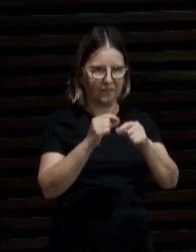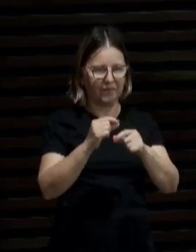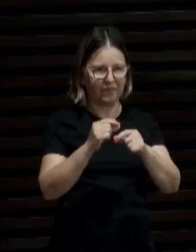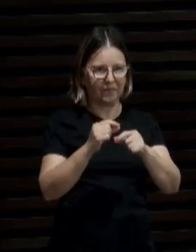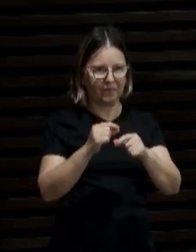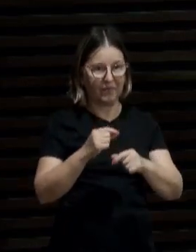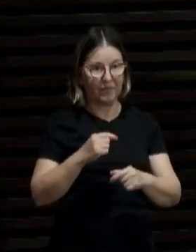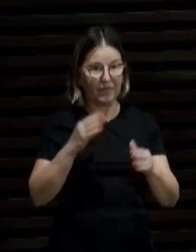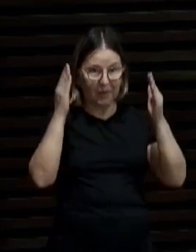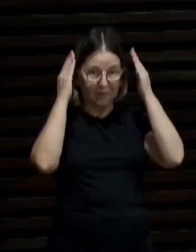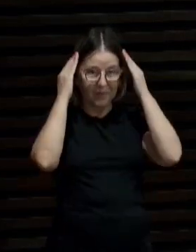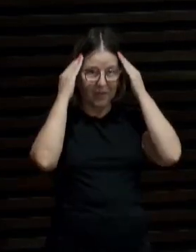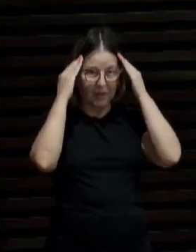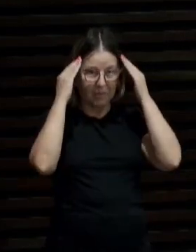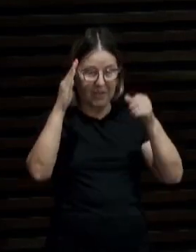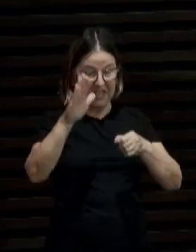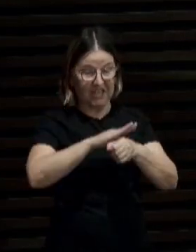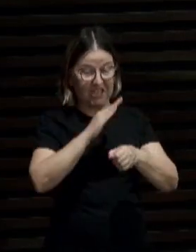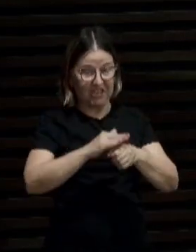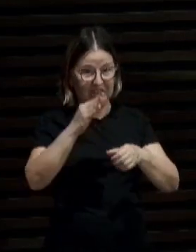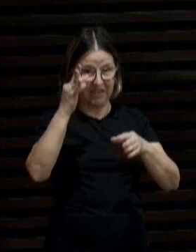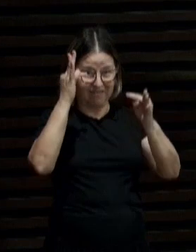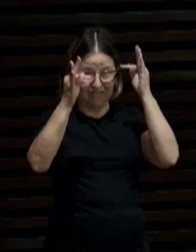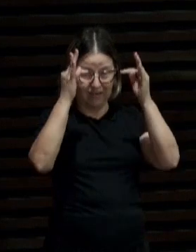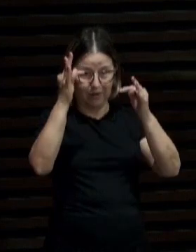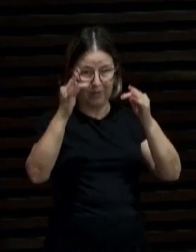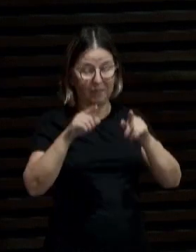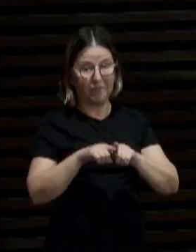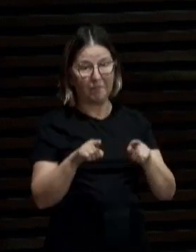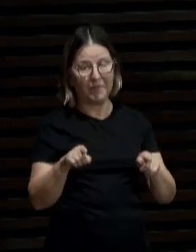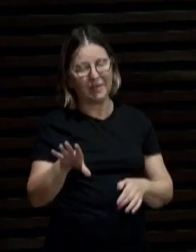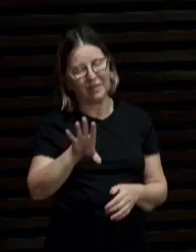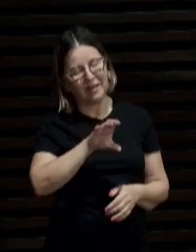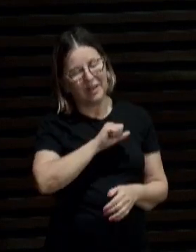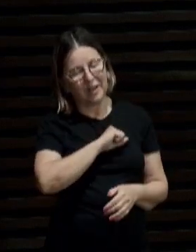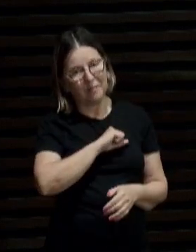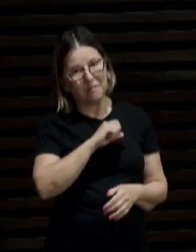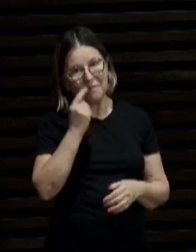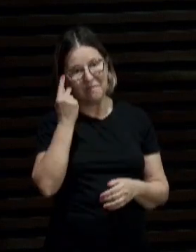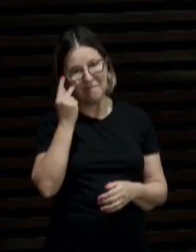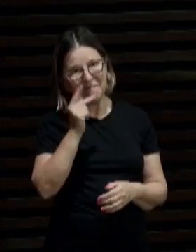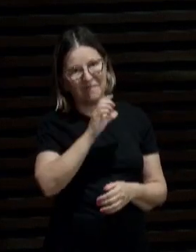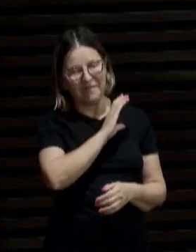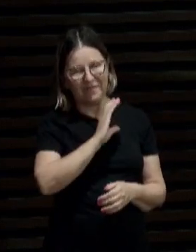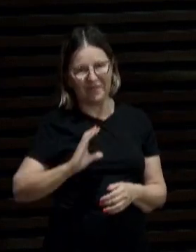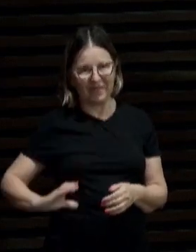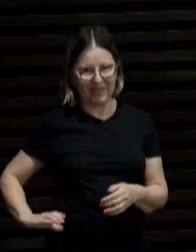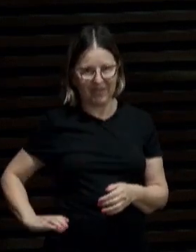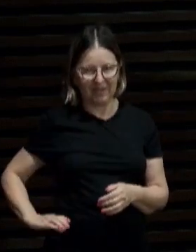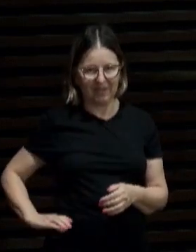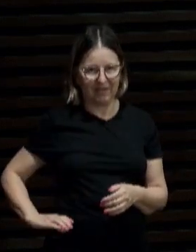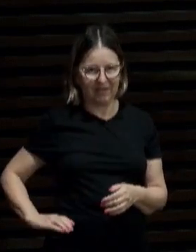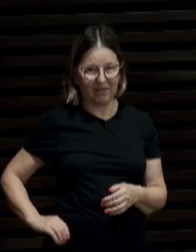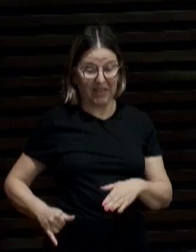maravilha. Só que eu começo o amor a Cristo, a centralidade de Cristo,